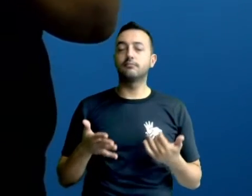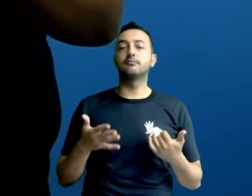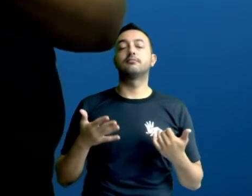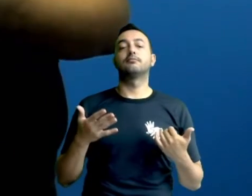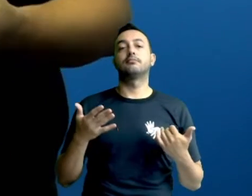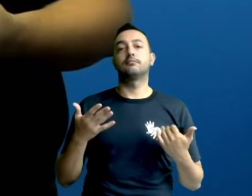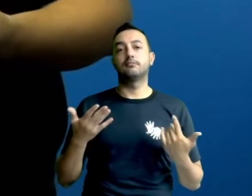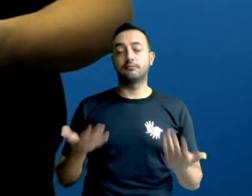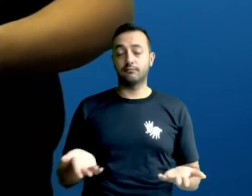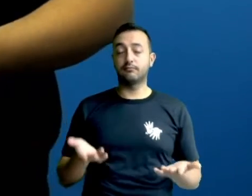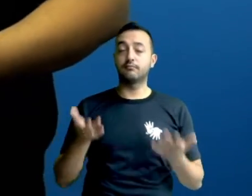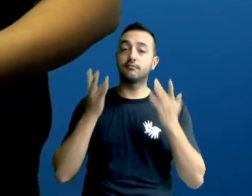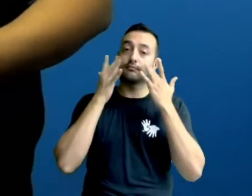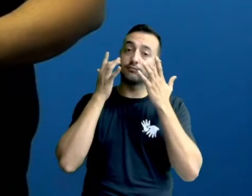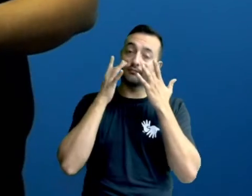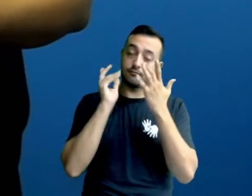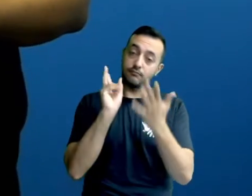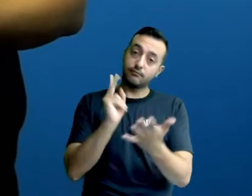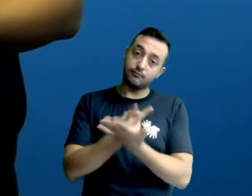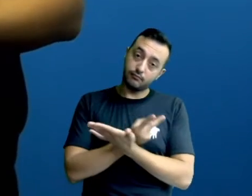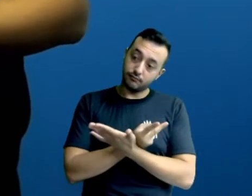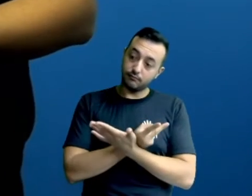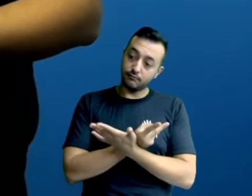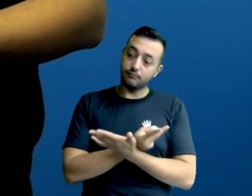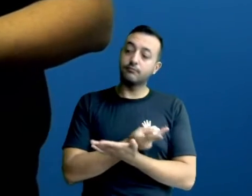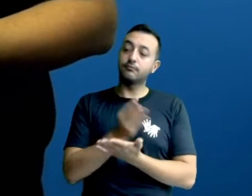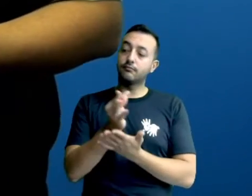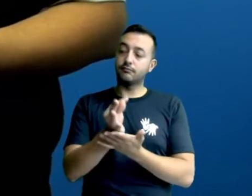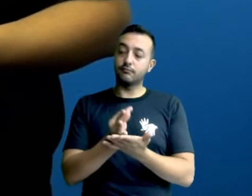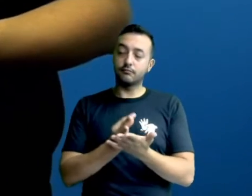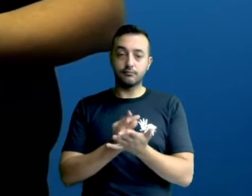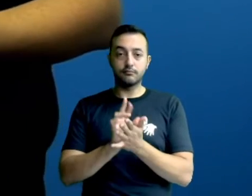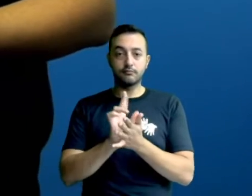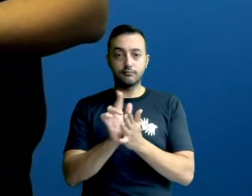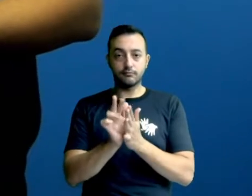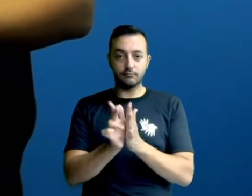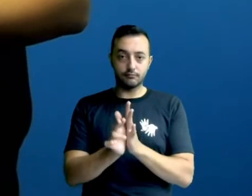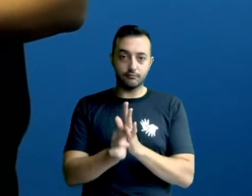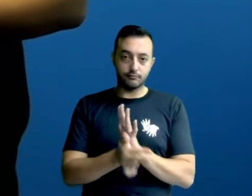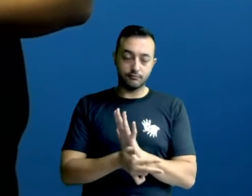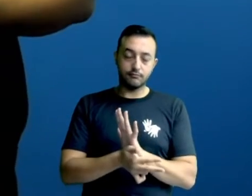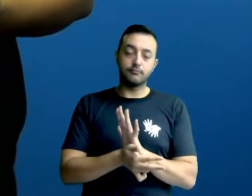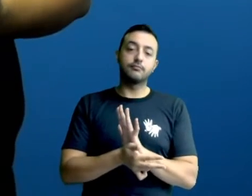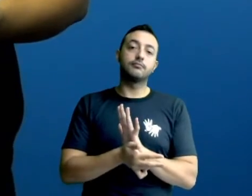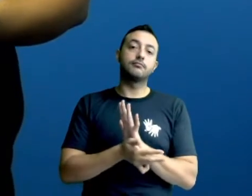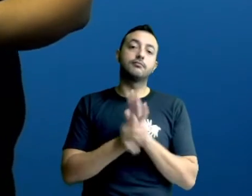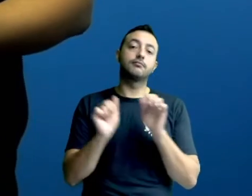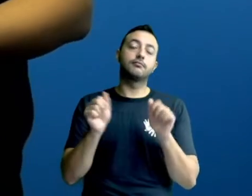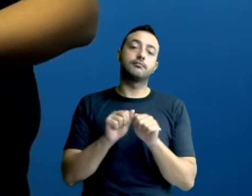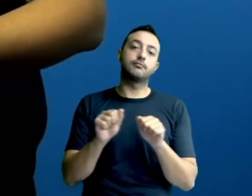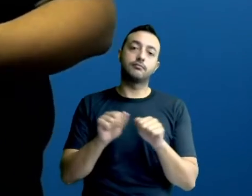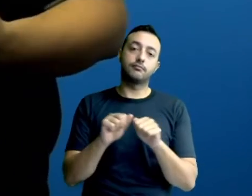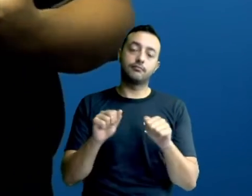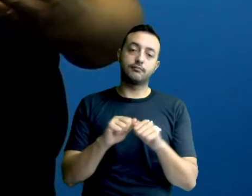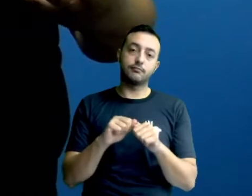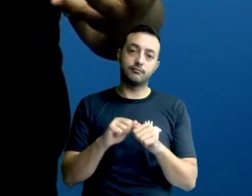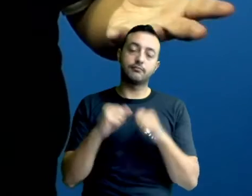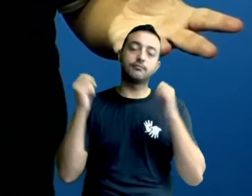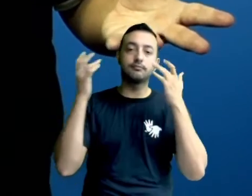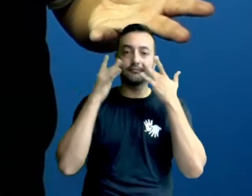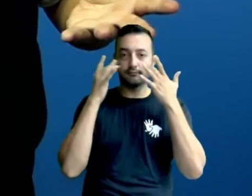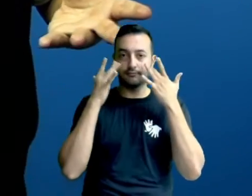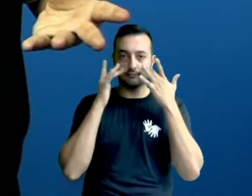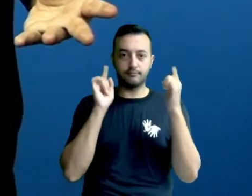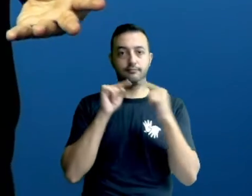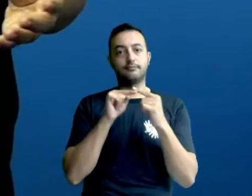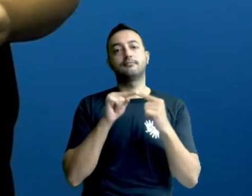uma cena. Ou seja, textos como esses, foram feitos para serem